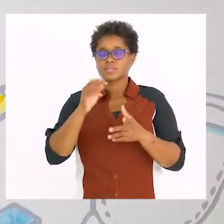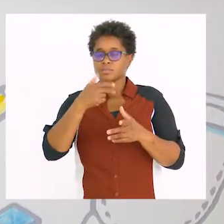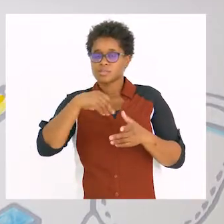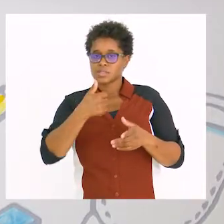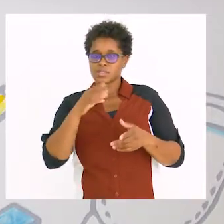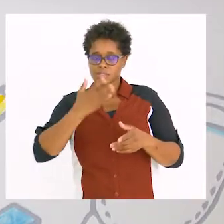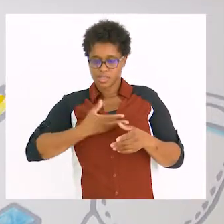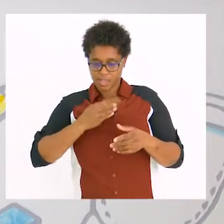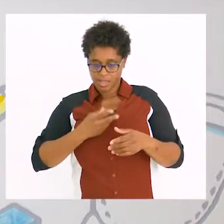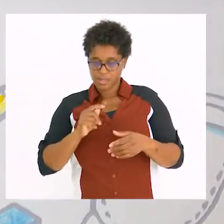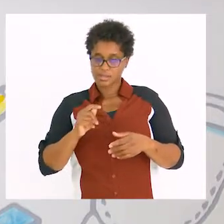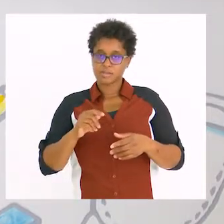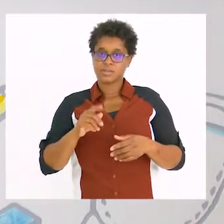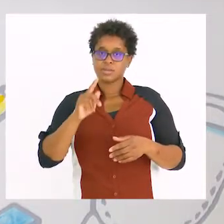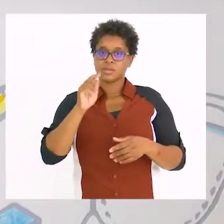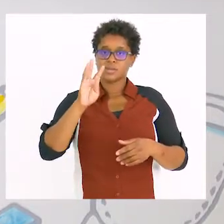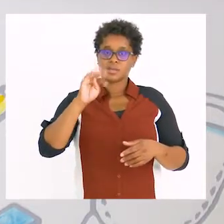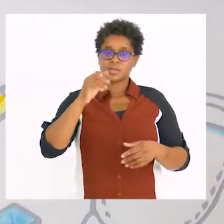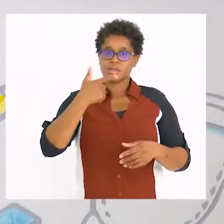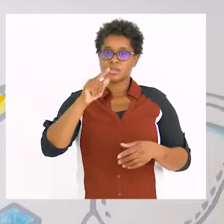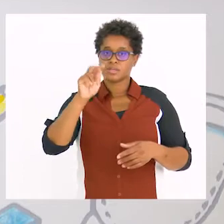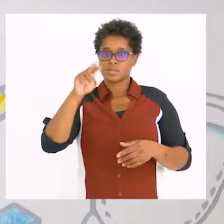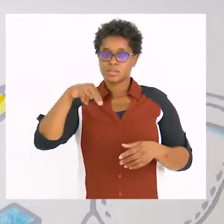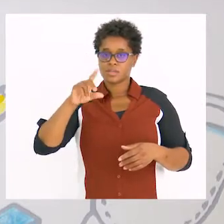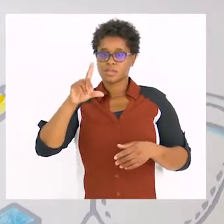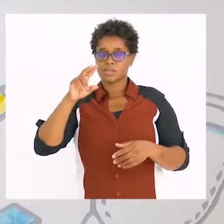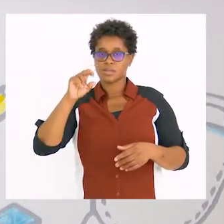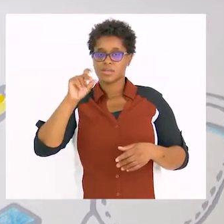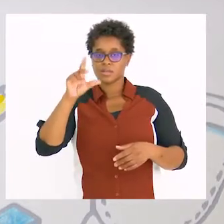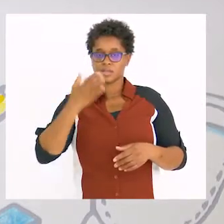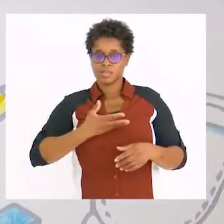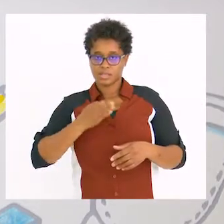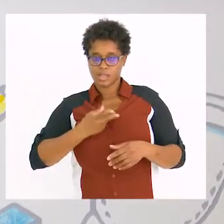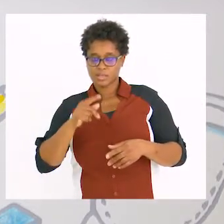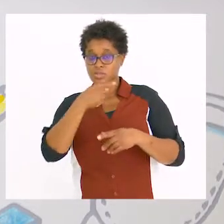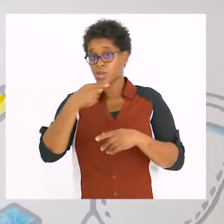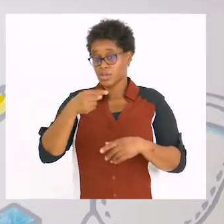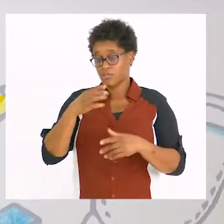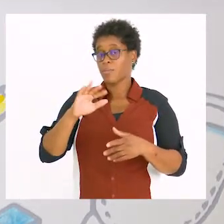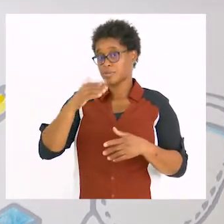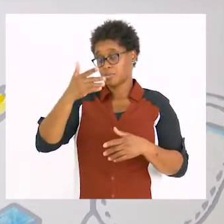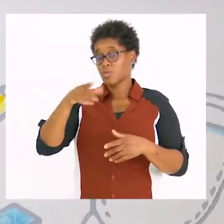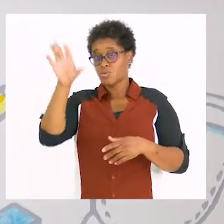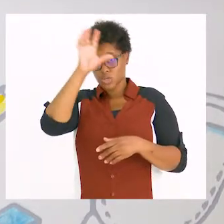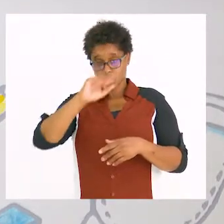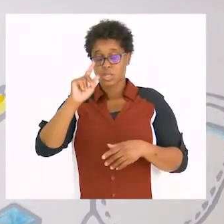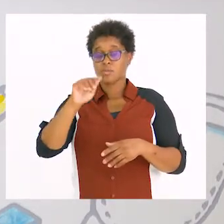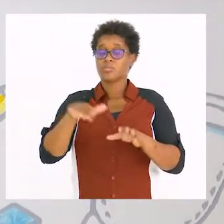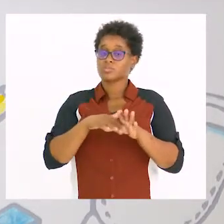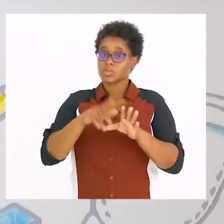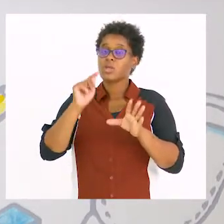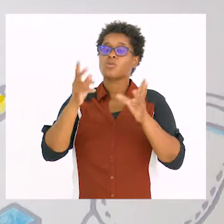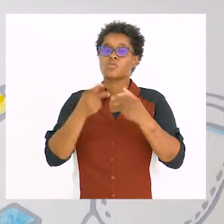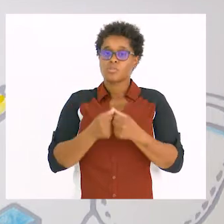externalidades, principalmente as externalidades negativas. O Estado também intervém na economia no